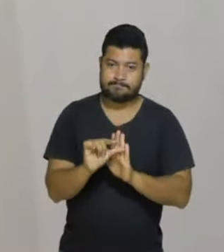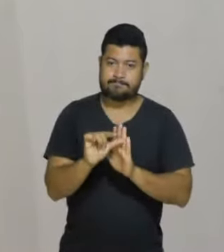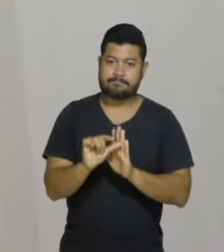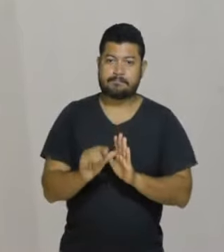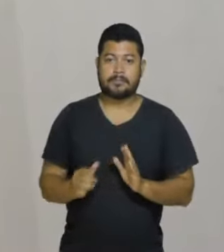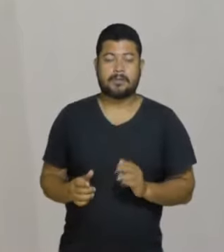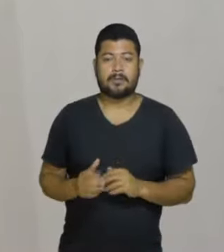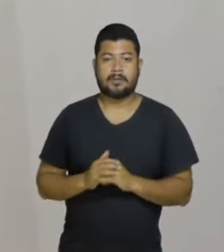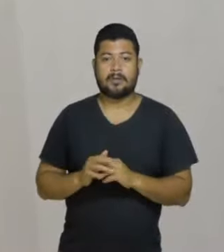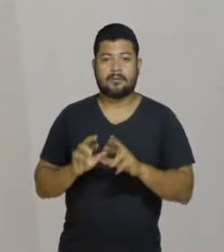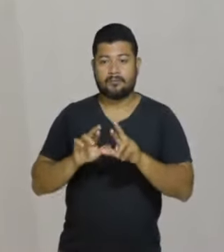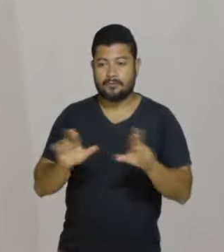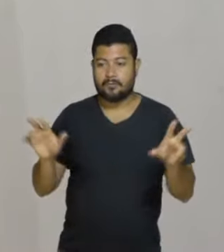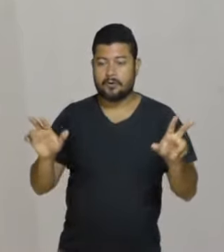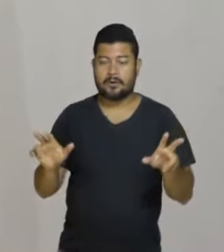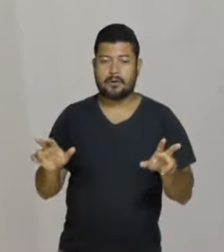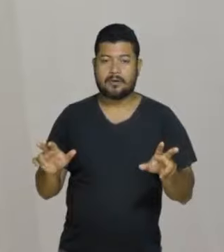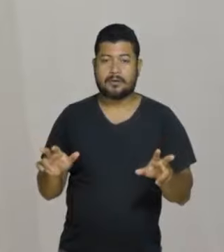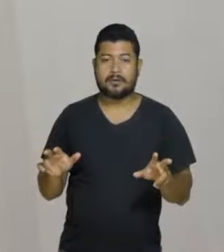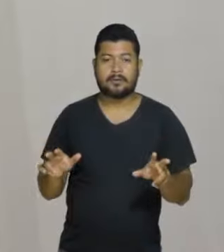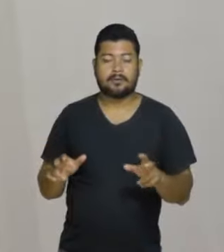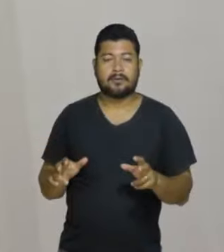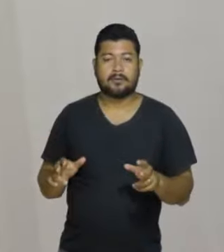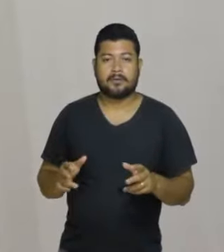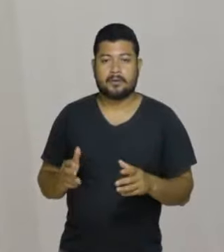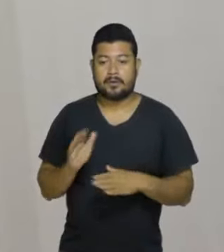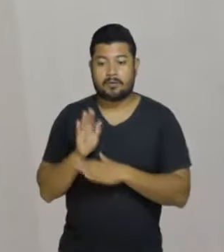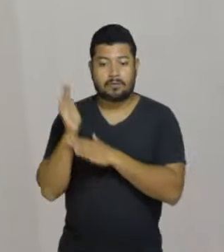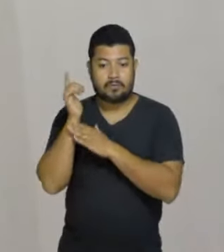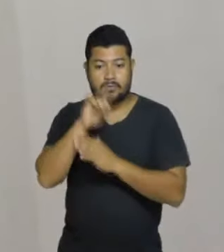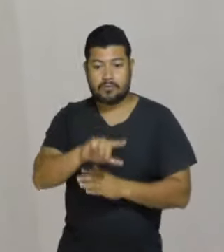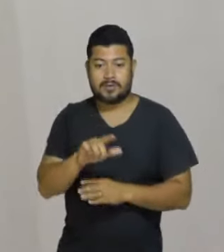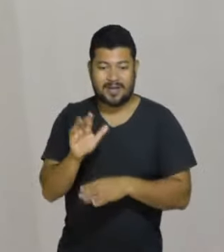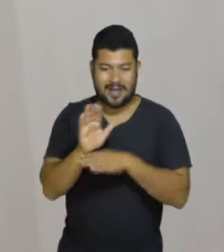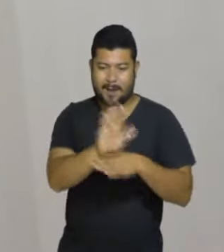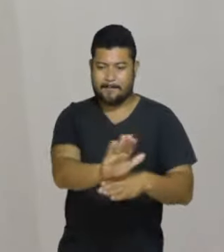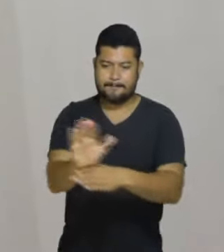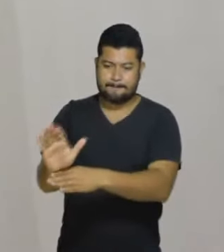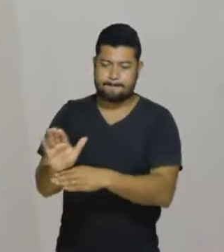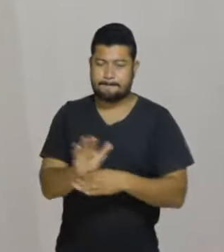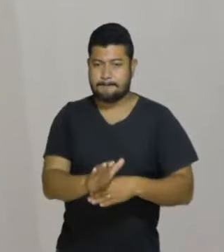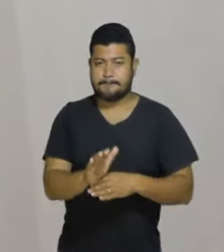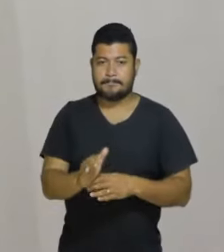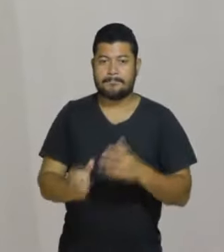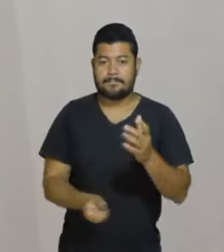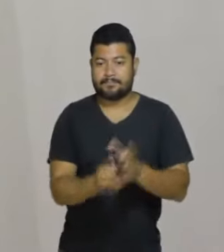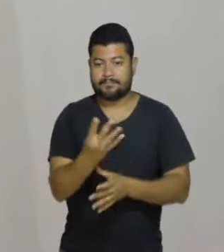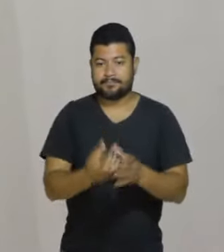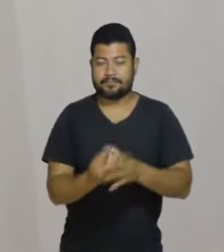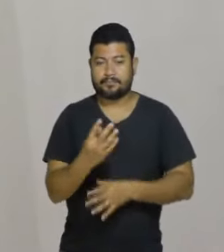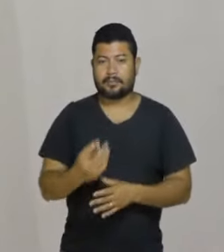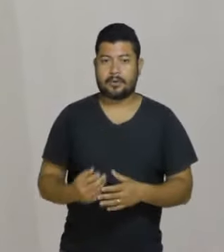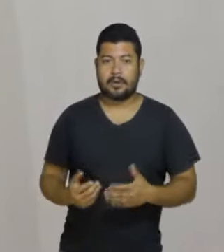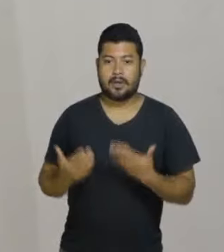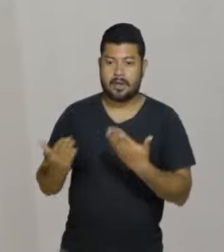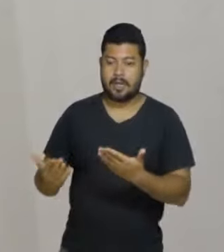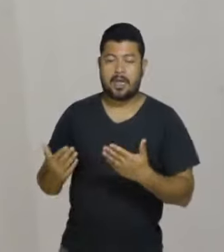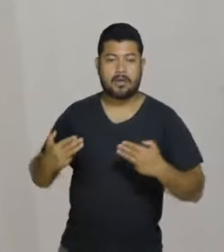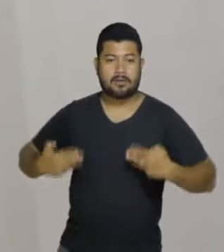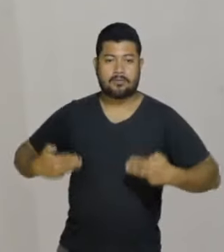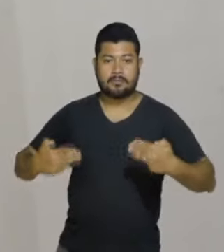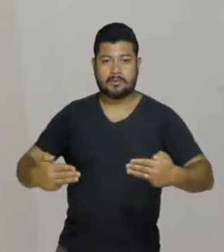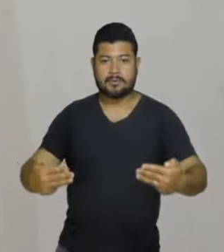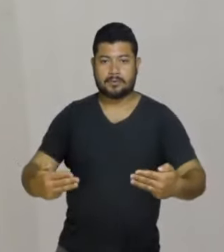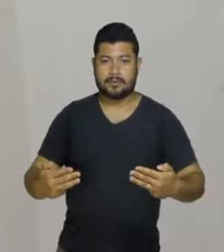têm, para ajudar os produtores. O Ministério do Desenvolvimento e Assistência Social, Família, Combate à Fome,